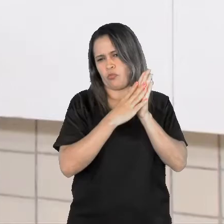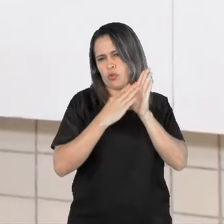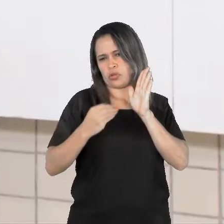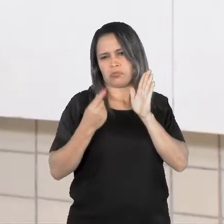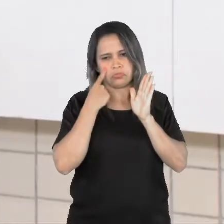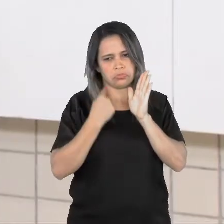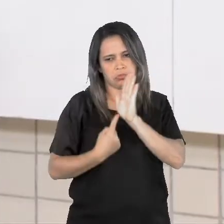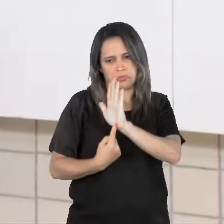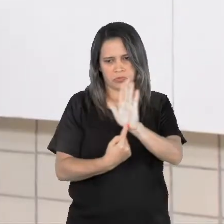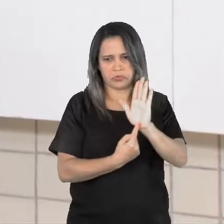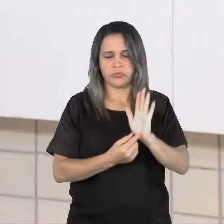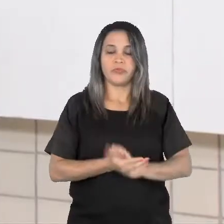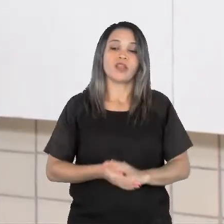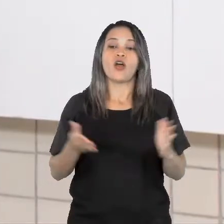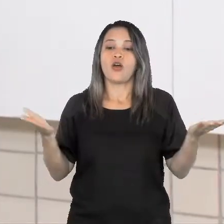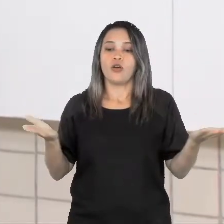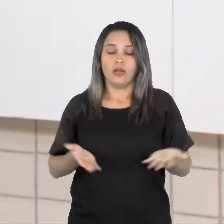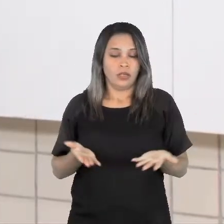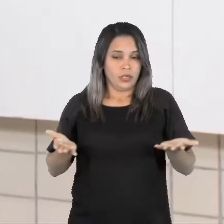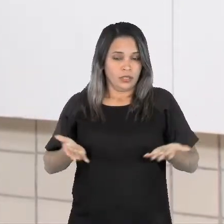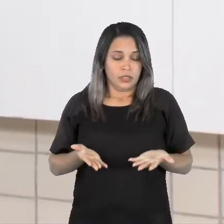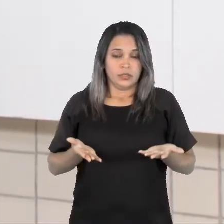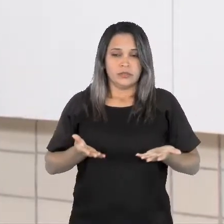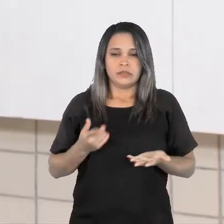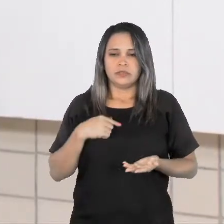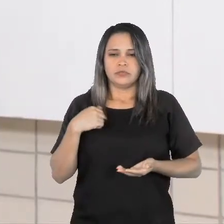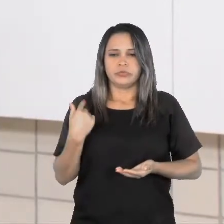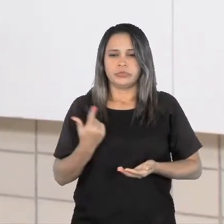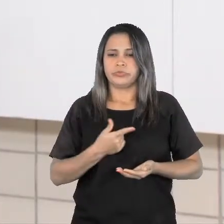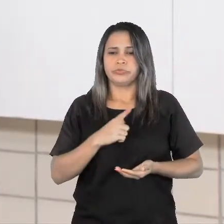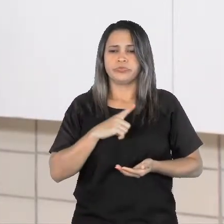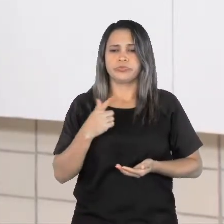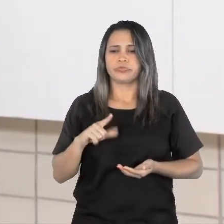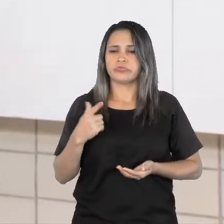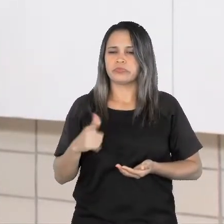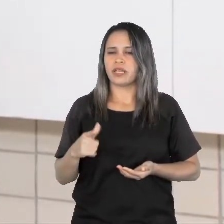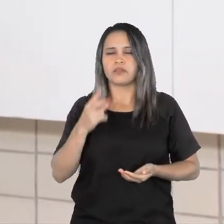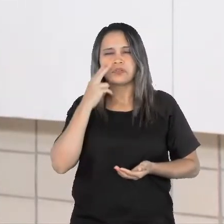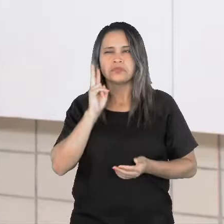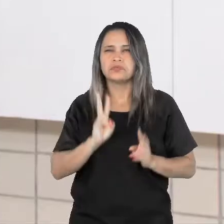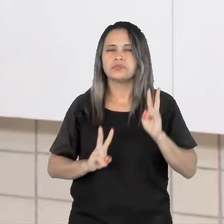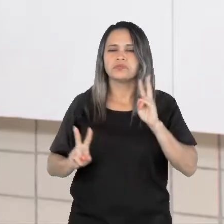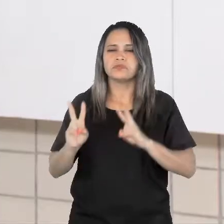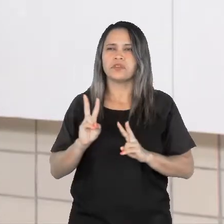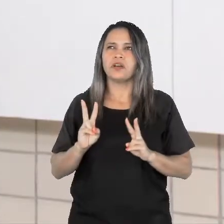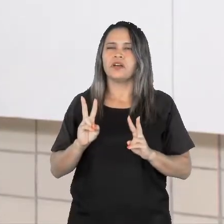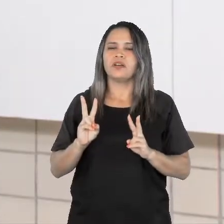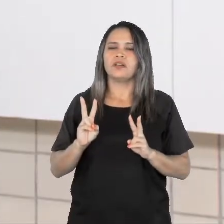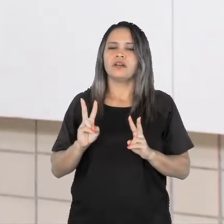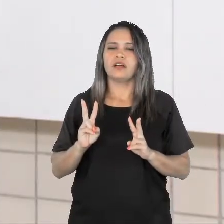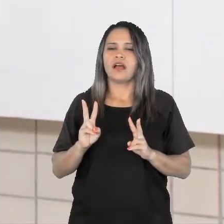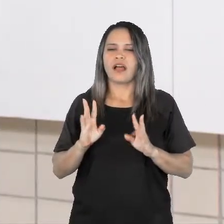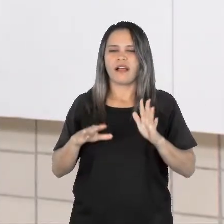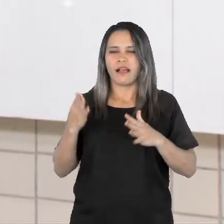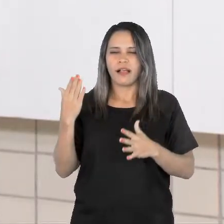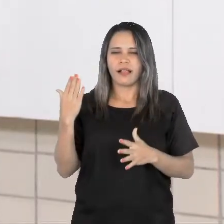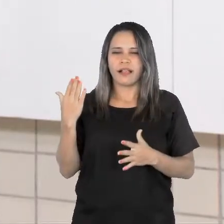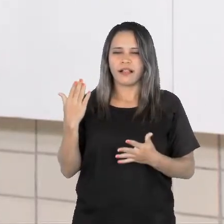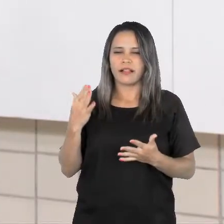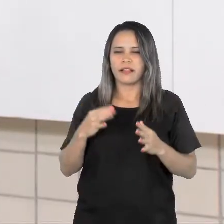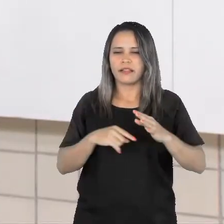ver. Hoje em dia, a gente não tem mais, quase não se vê mais em casa, aquele